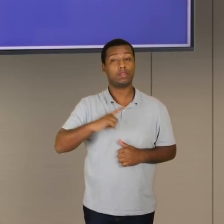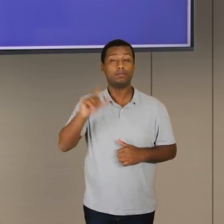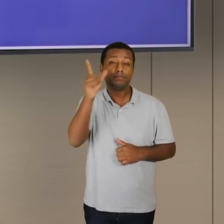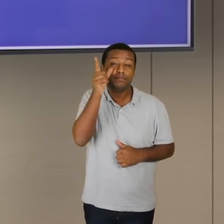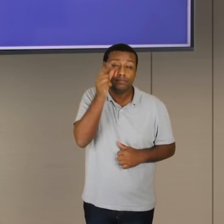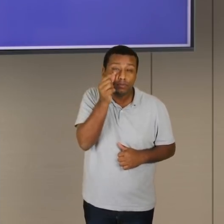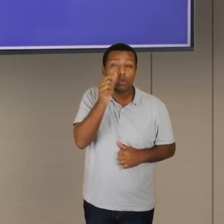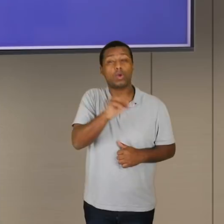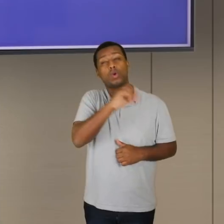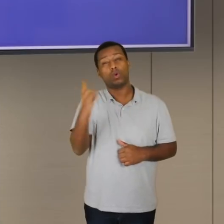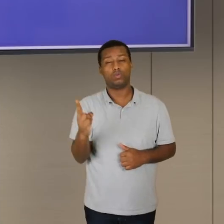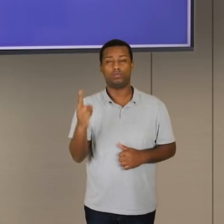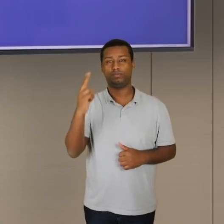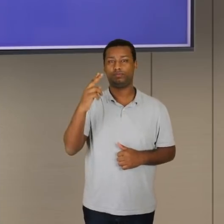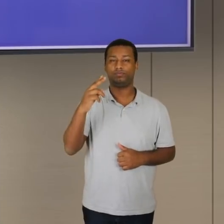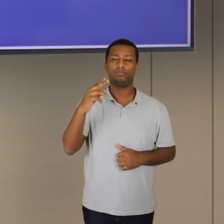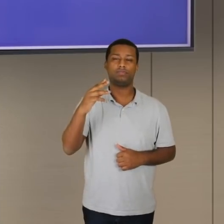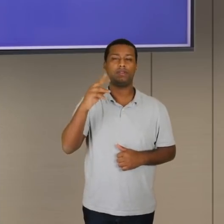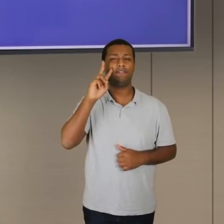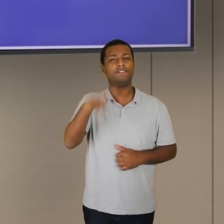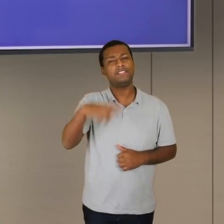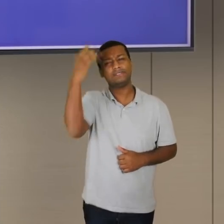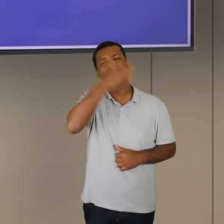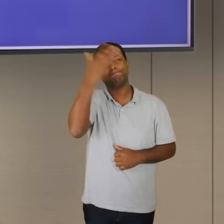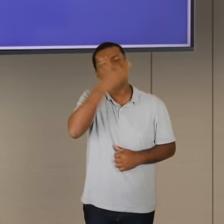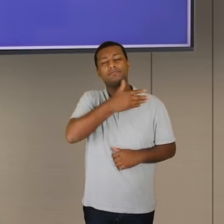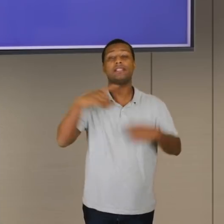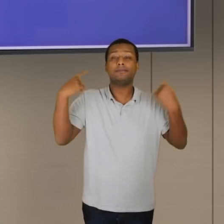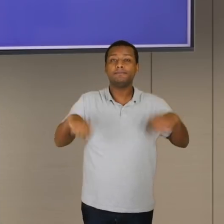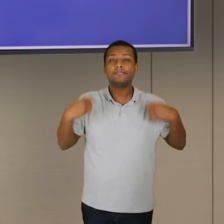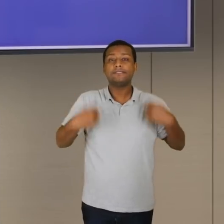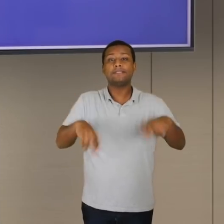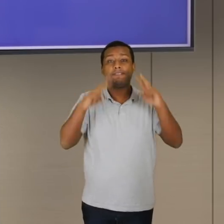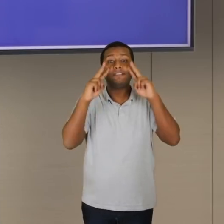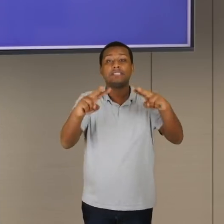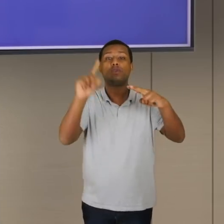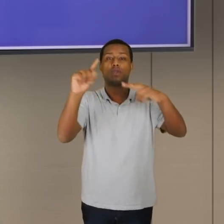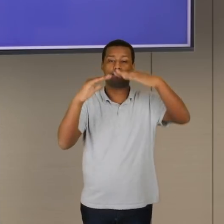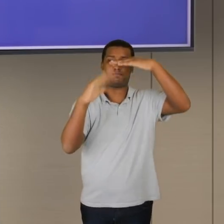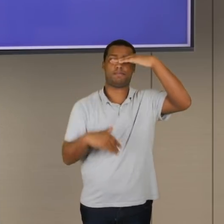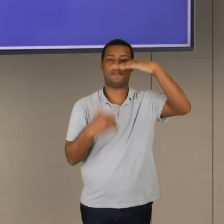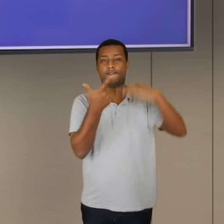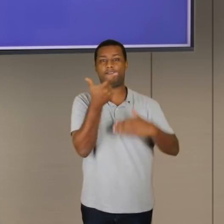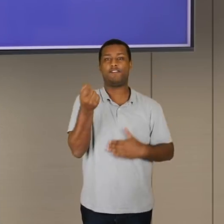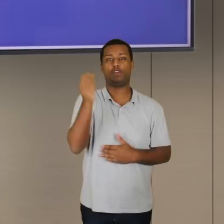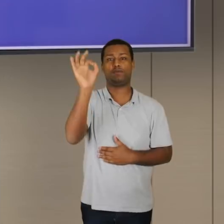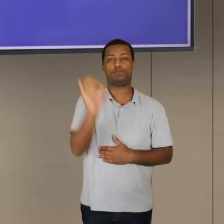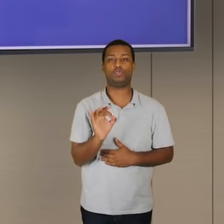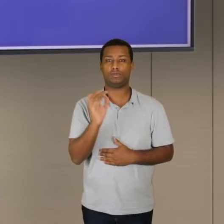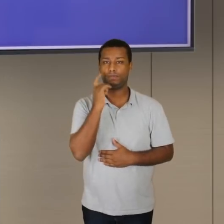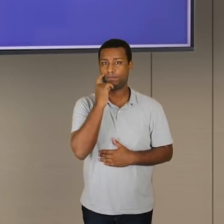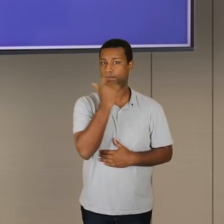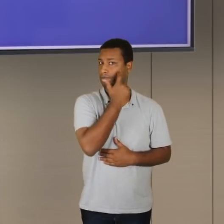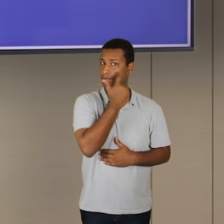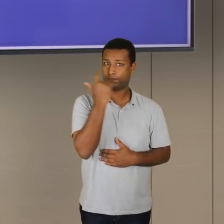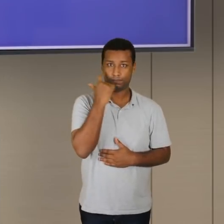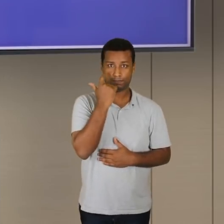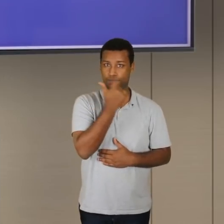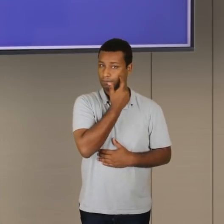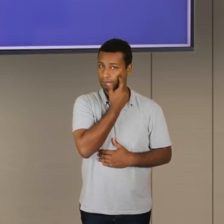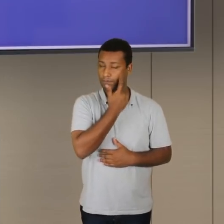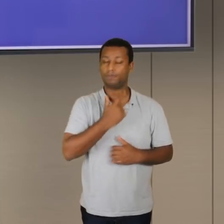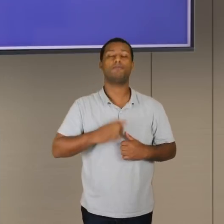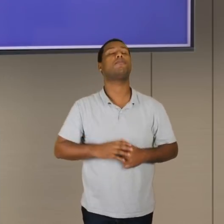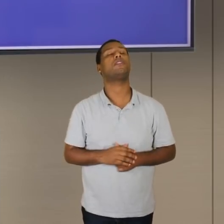vai impactar nas habilidades dessa pessoa em estar no ambiente, no seu ir